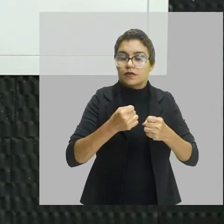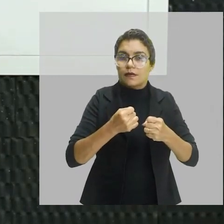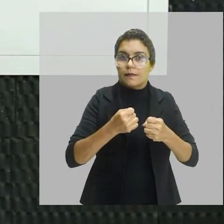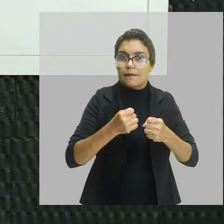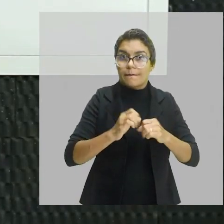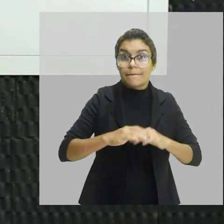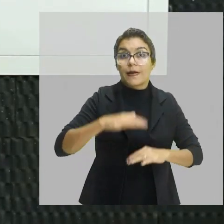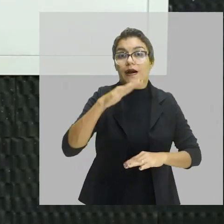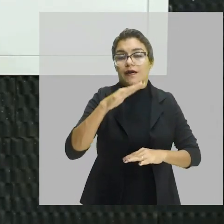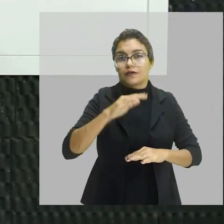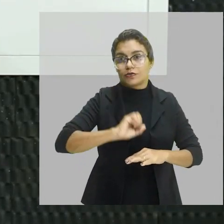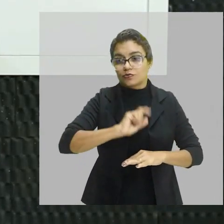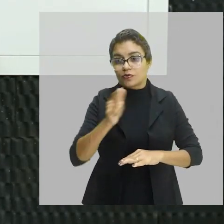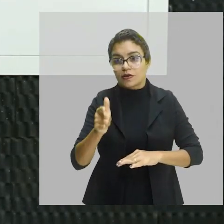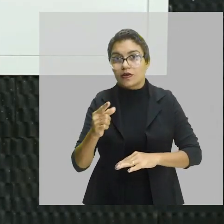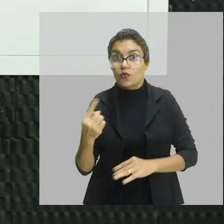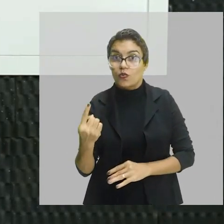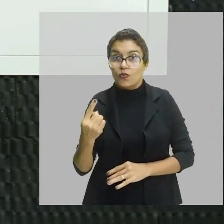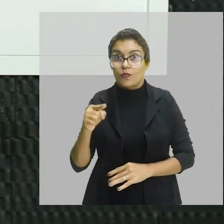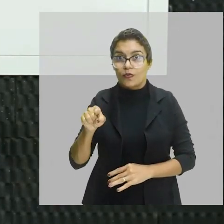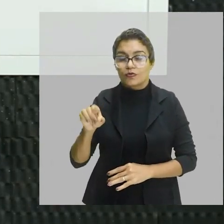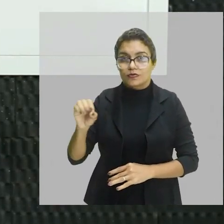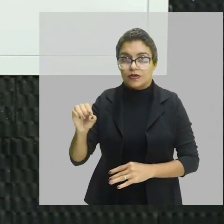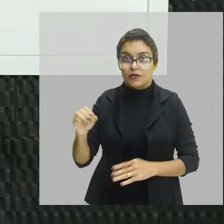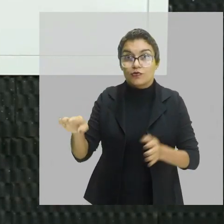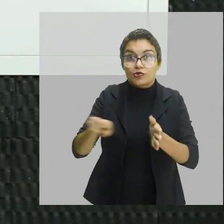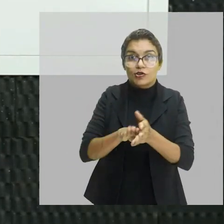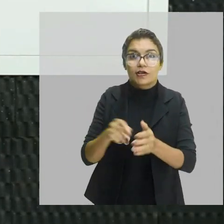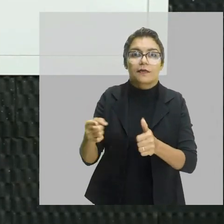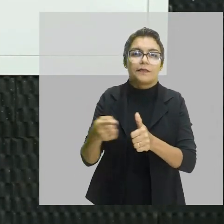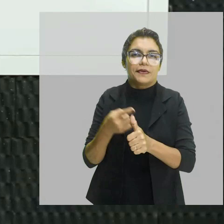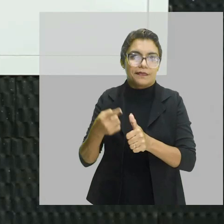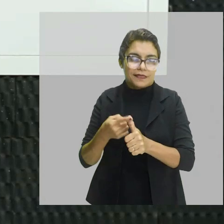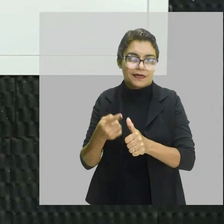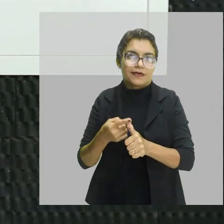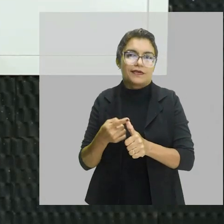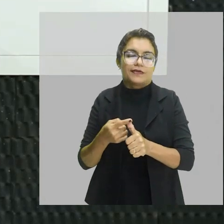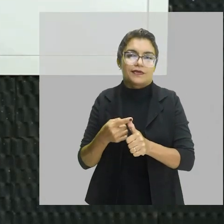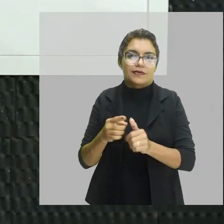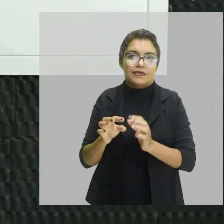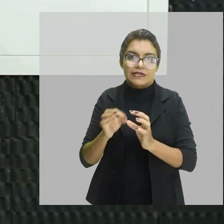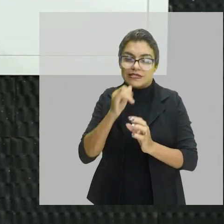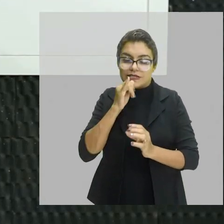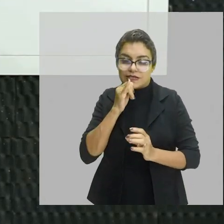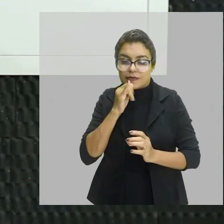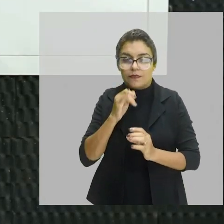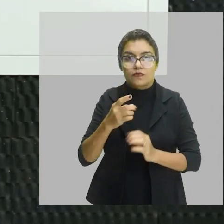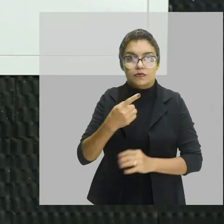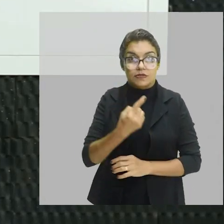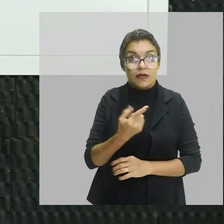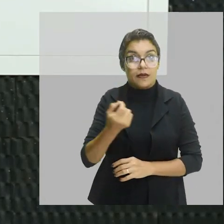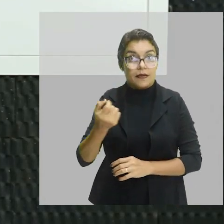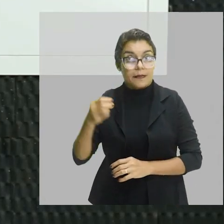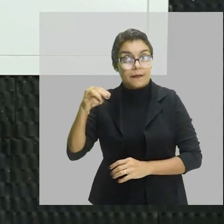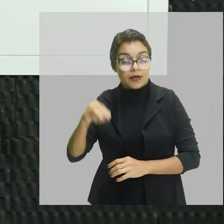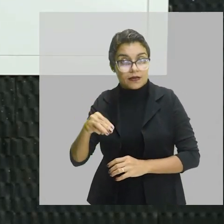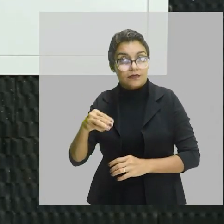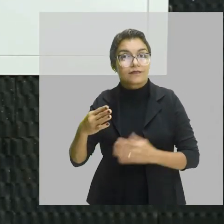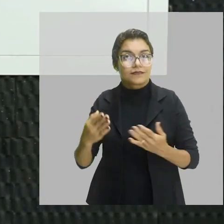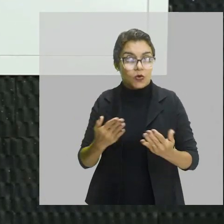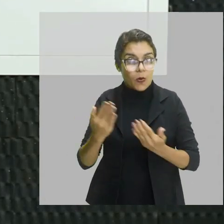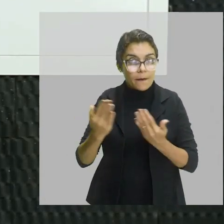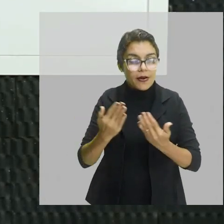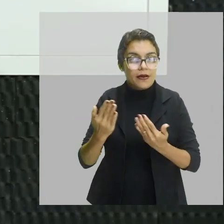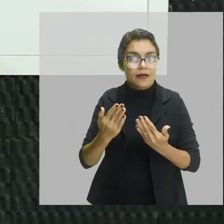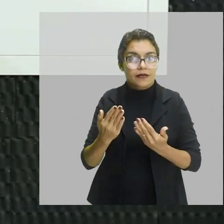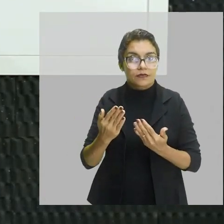carro 1.0. Por quê? Ele chega primeiro, não é, aos 100 metros do que o carro 1.0. Isso, não é,